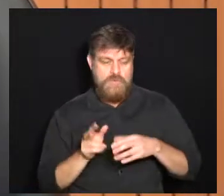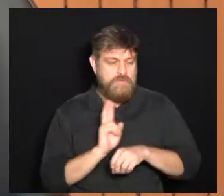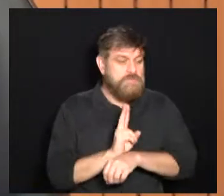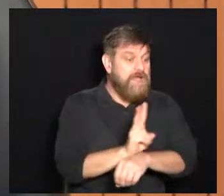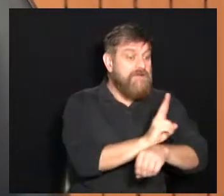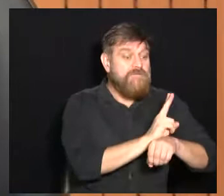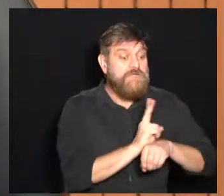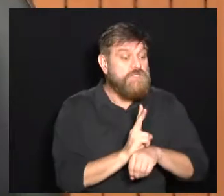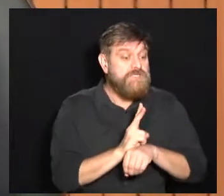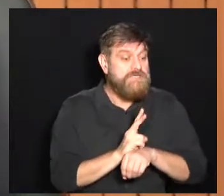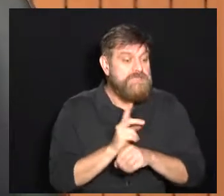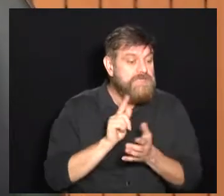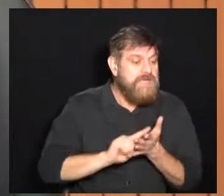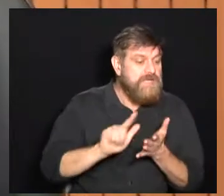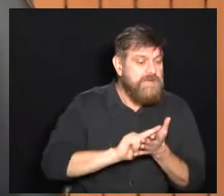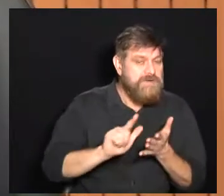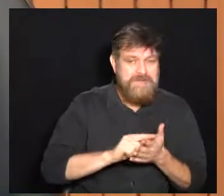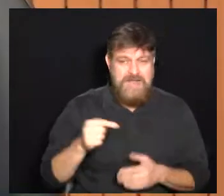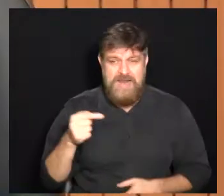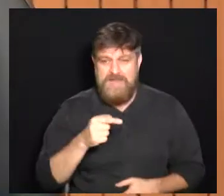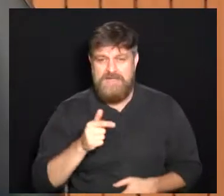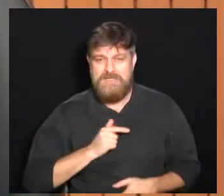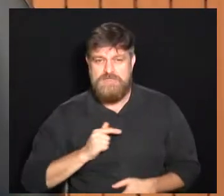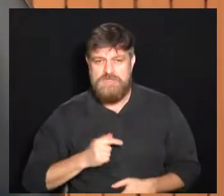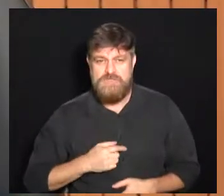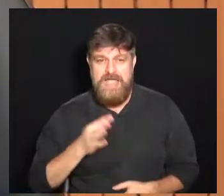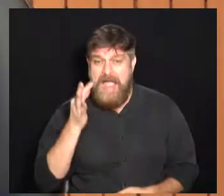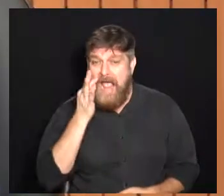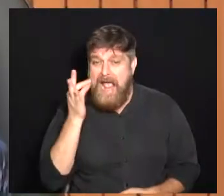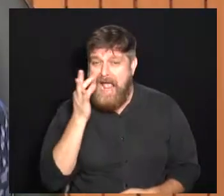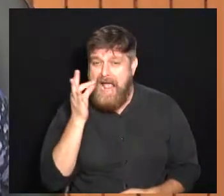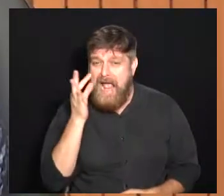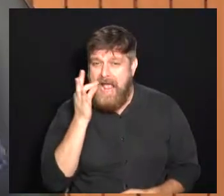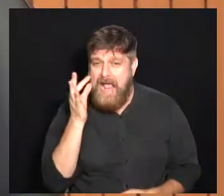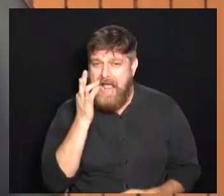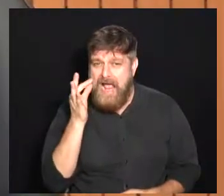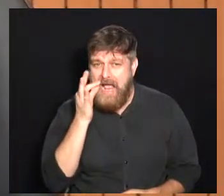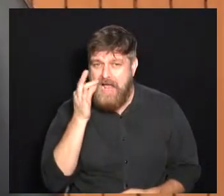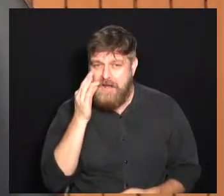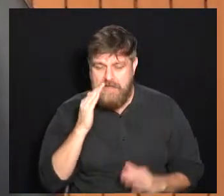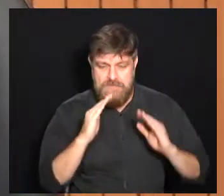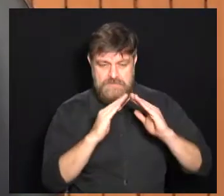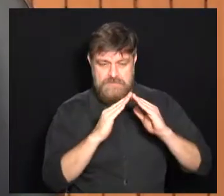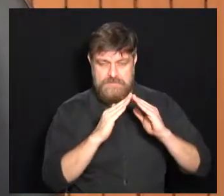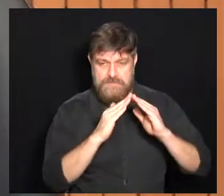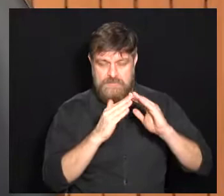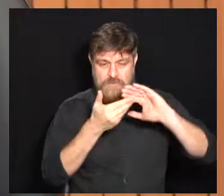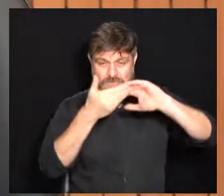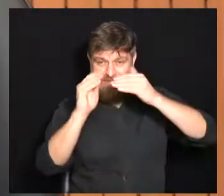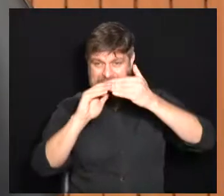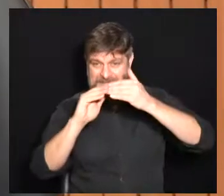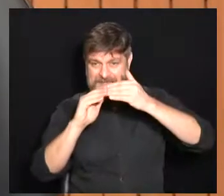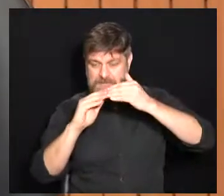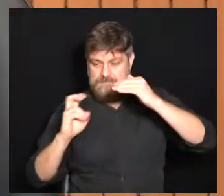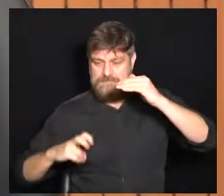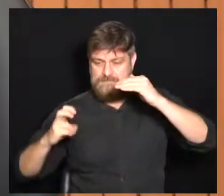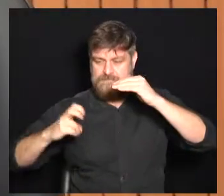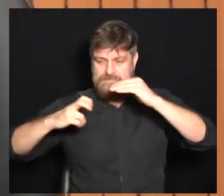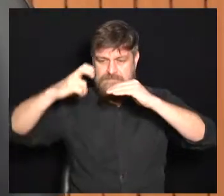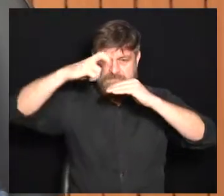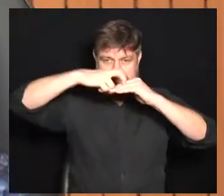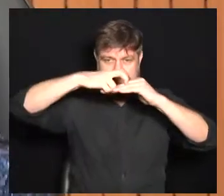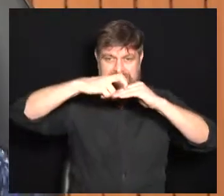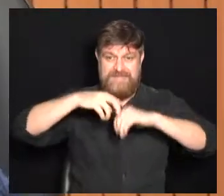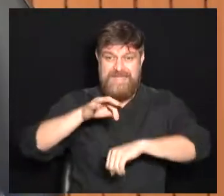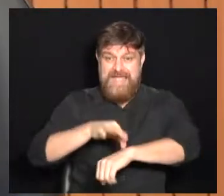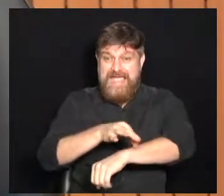que houve um ninho de gatos no forro da escola, e daí vieram as